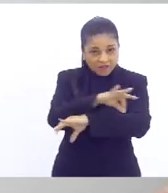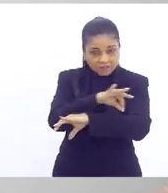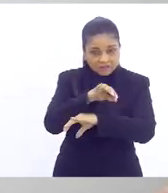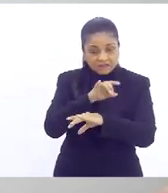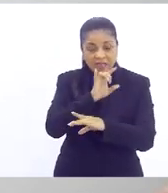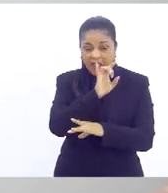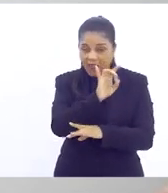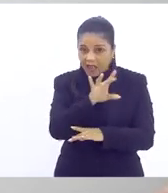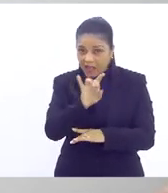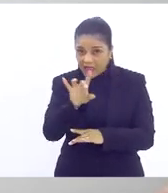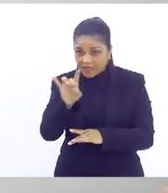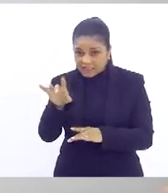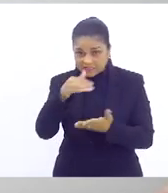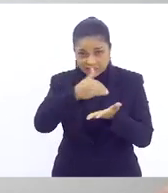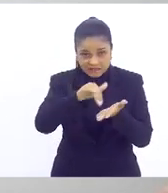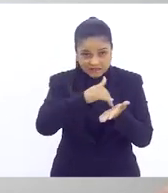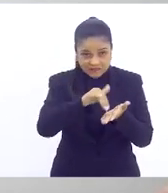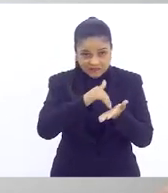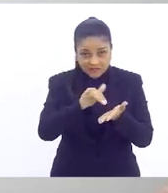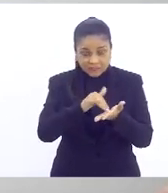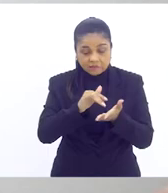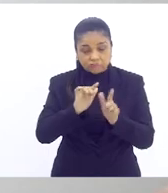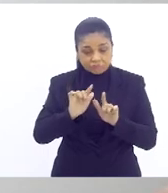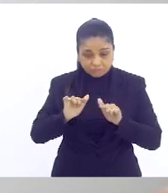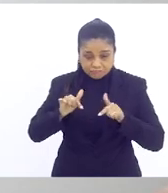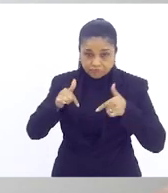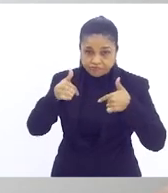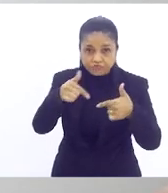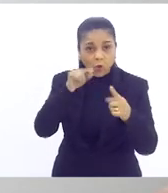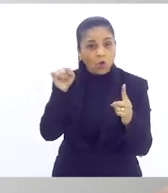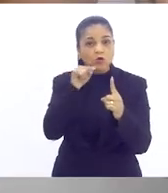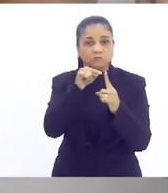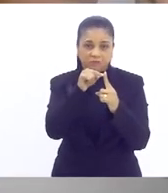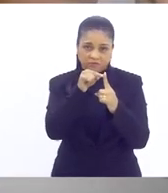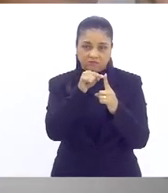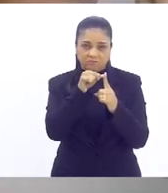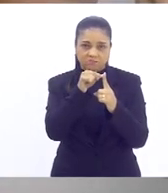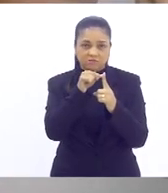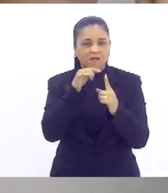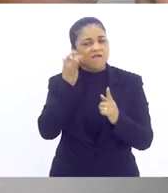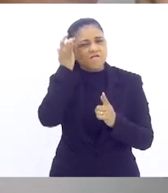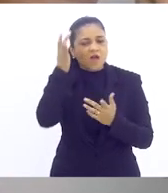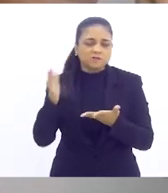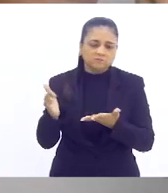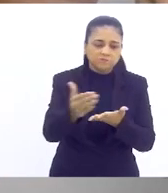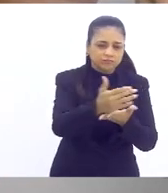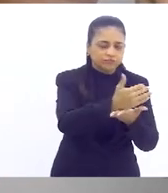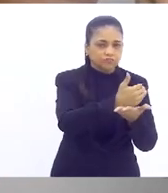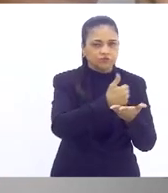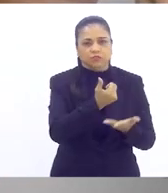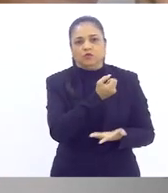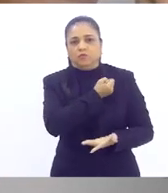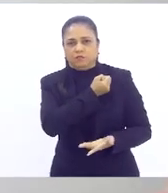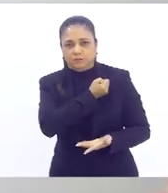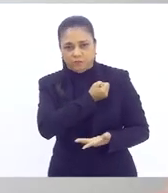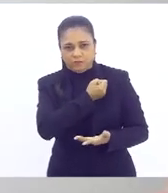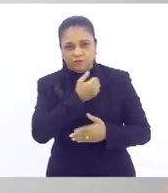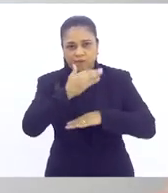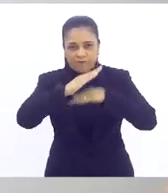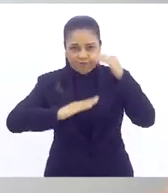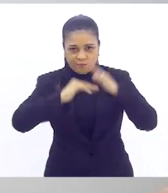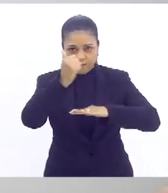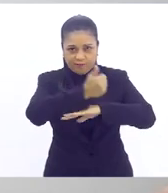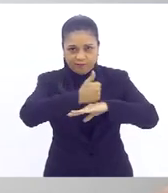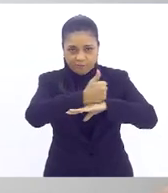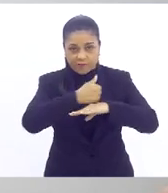definir qual é a sua demanda encher desse número também né talvez também podia ser um caminho